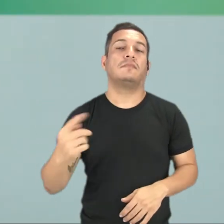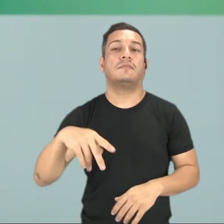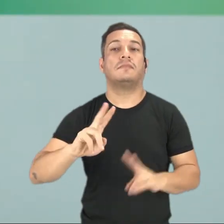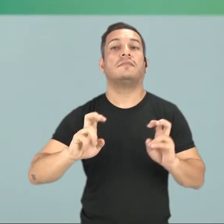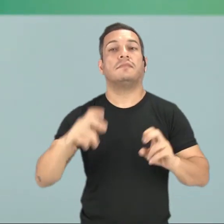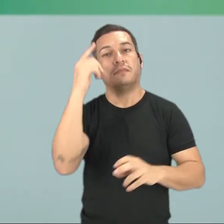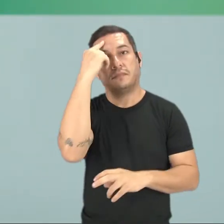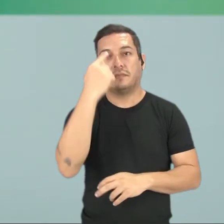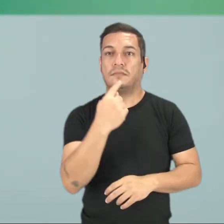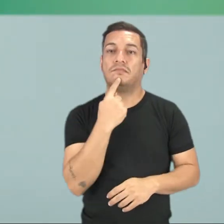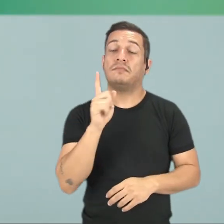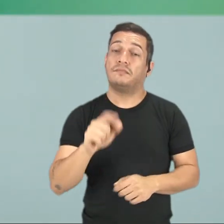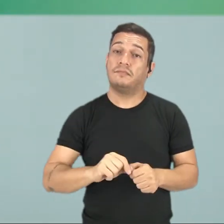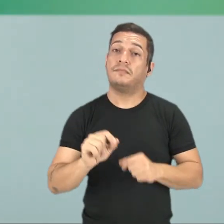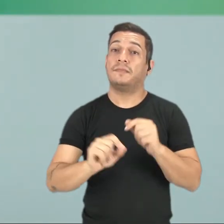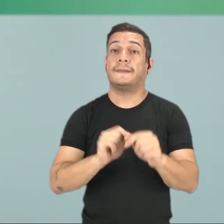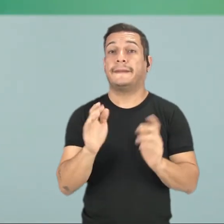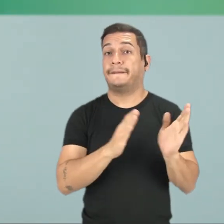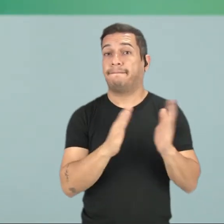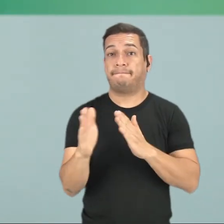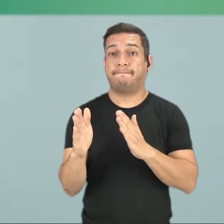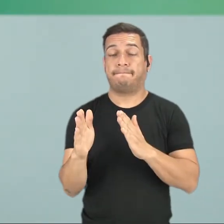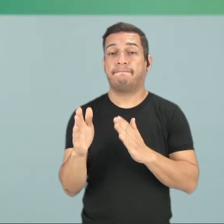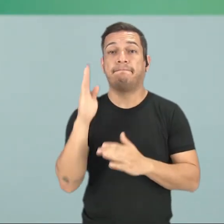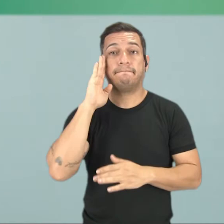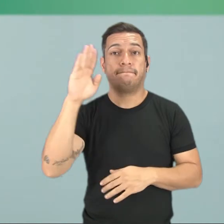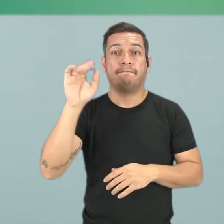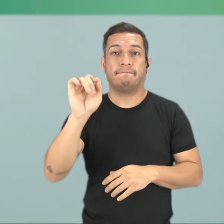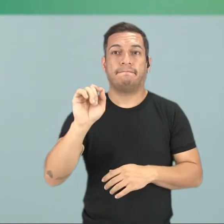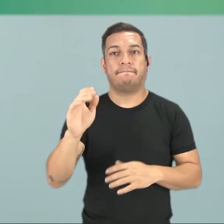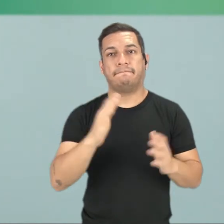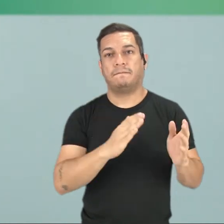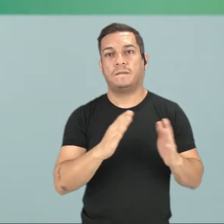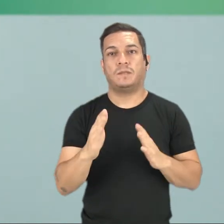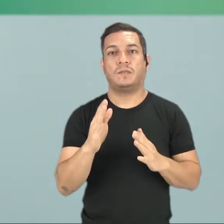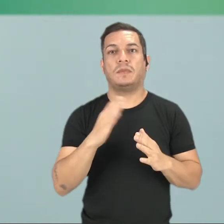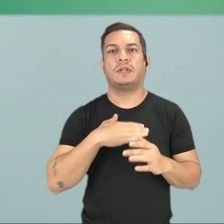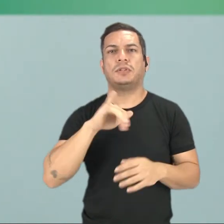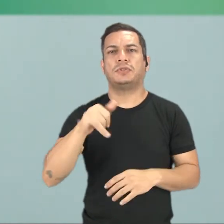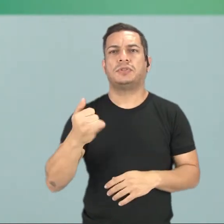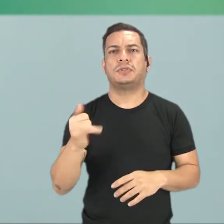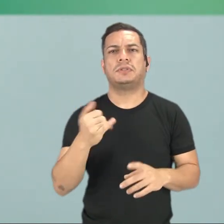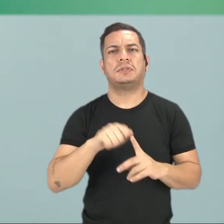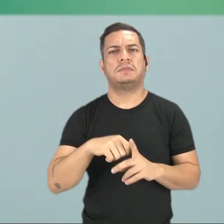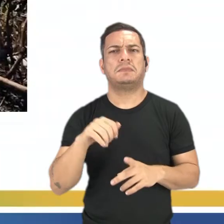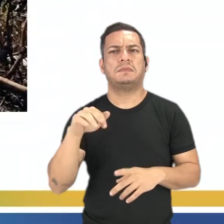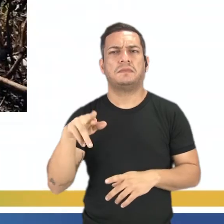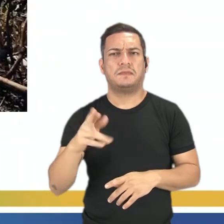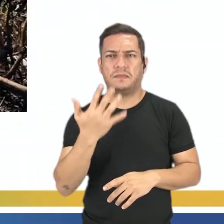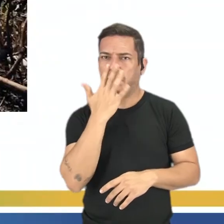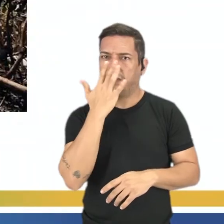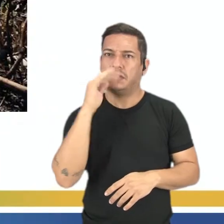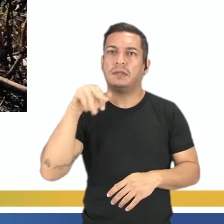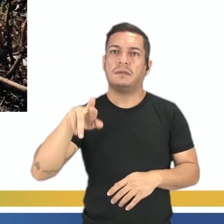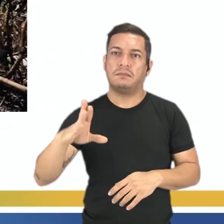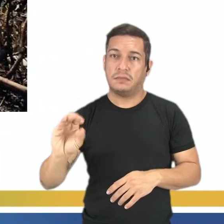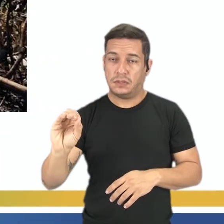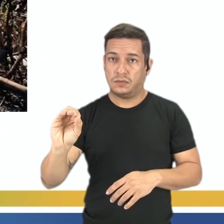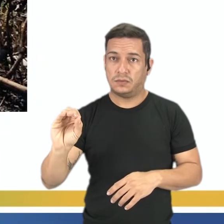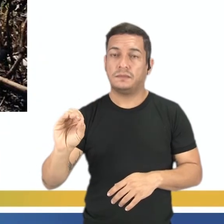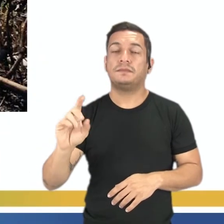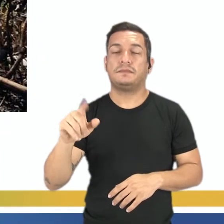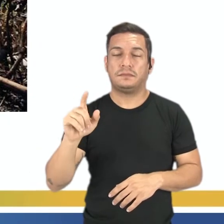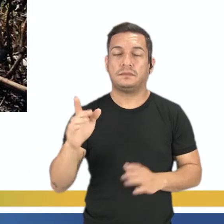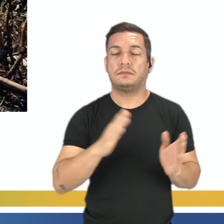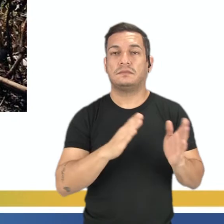observar nessa imagem, ela é feita em que período? Ela é feita principalmente no período de janeiro, fevereiro e março. Então é um período